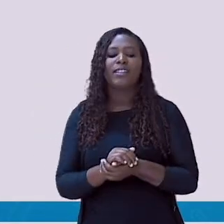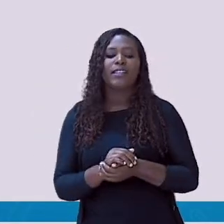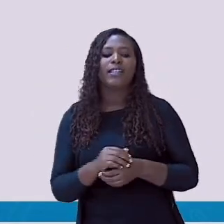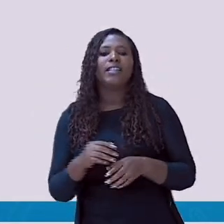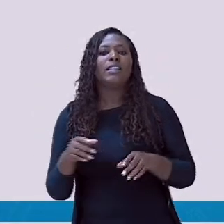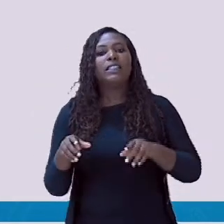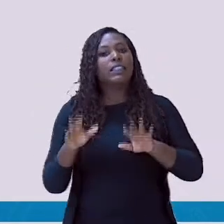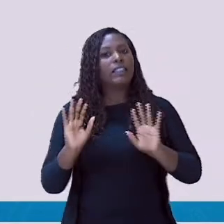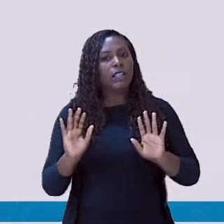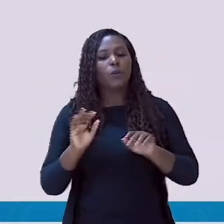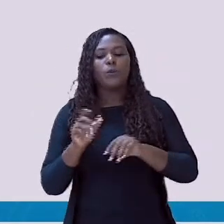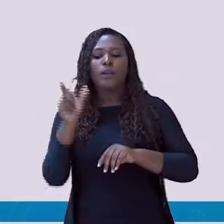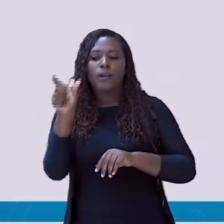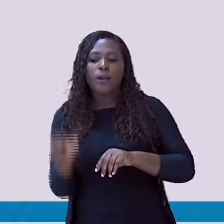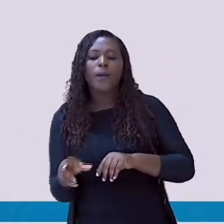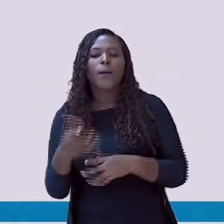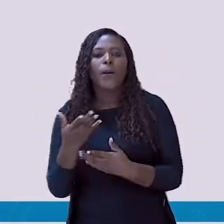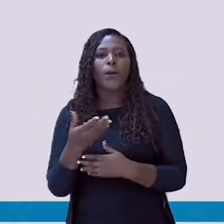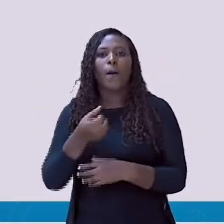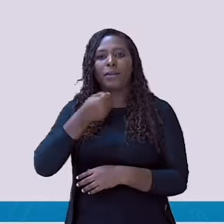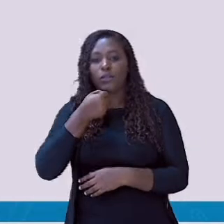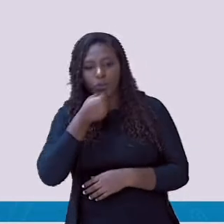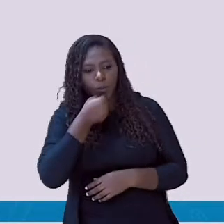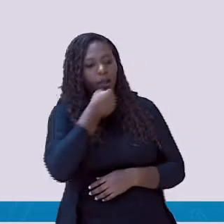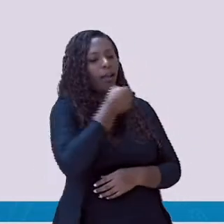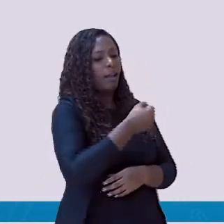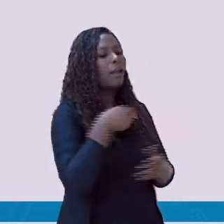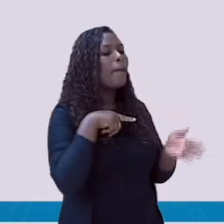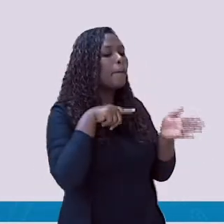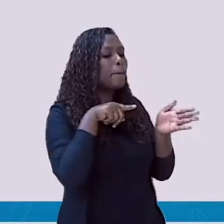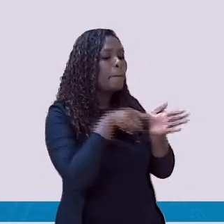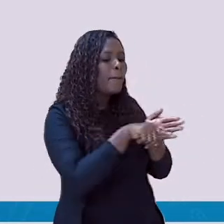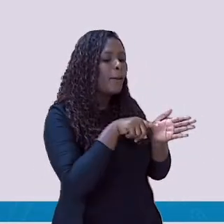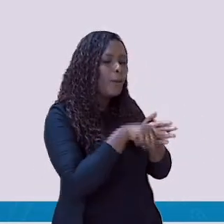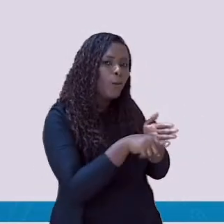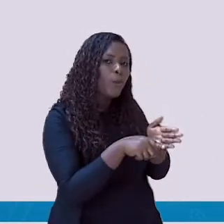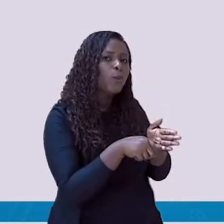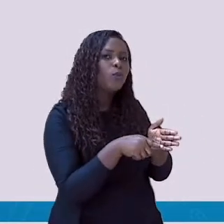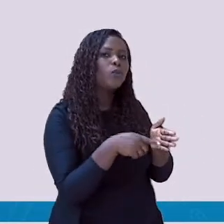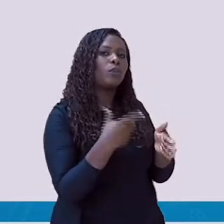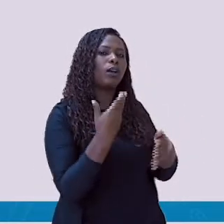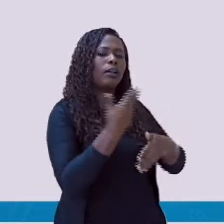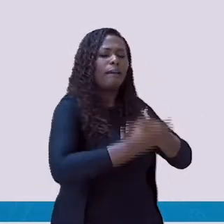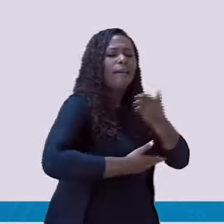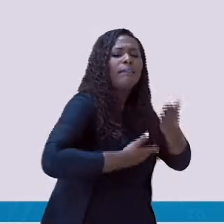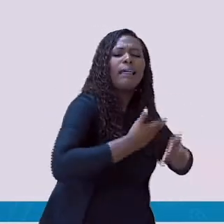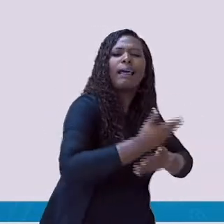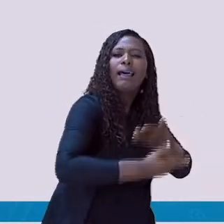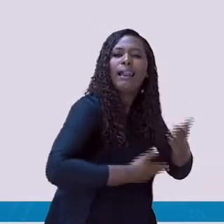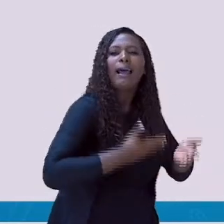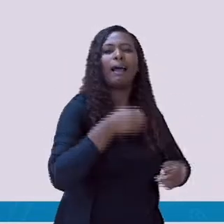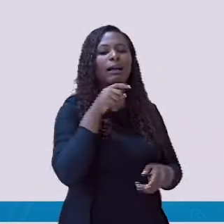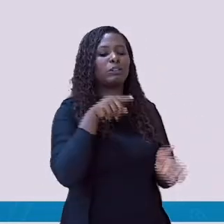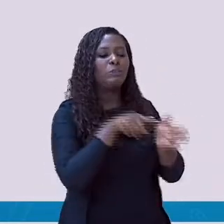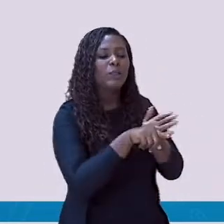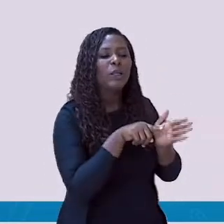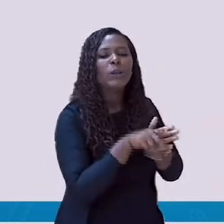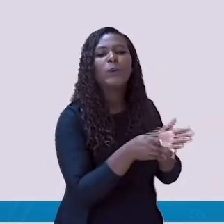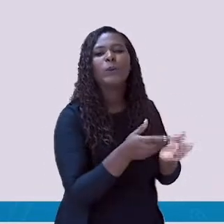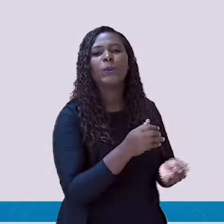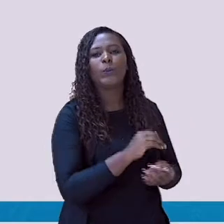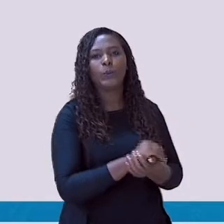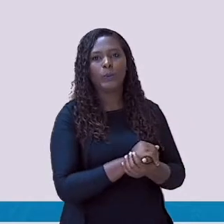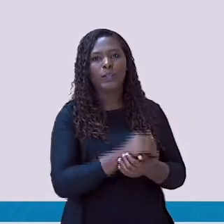tenho o entrevistador, né, que é quem conduz a entrevista, quem faz as perguntas,